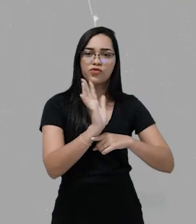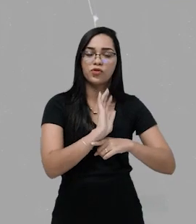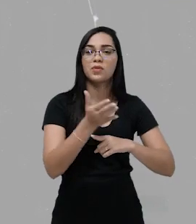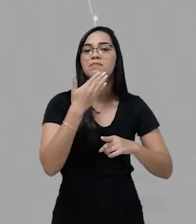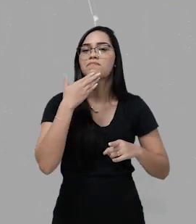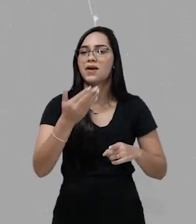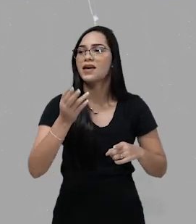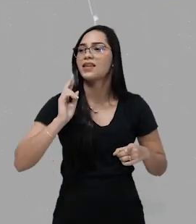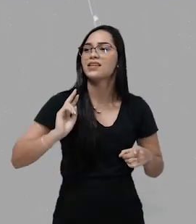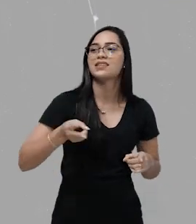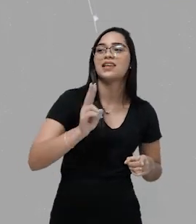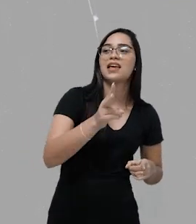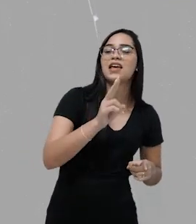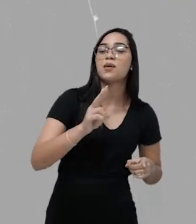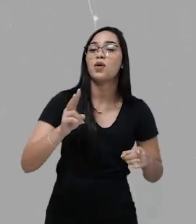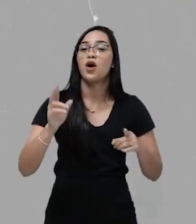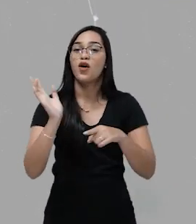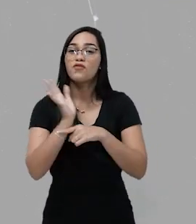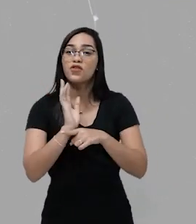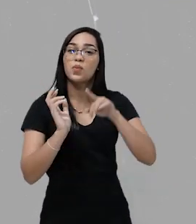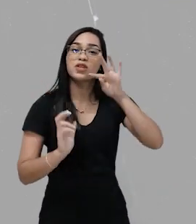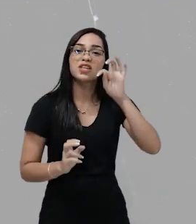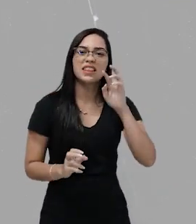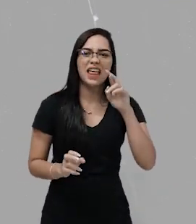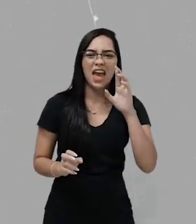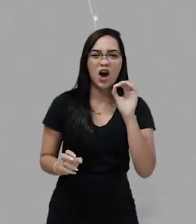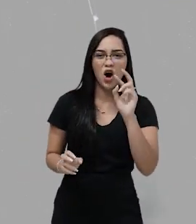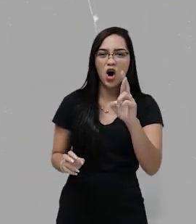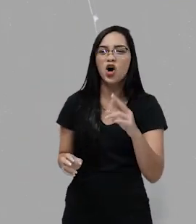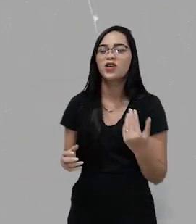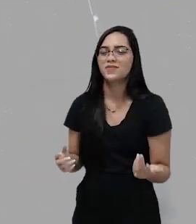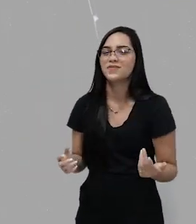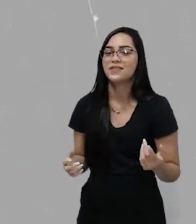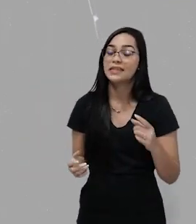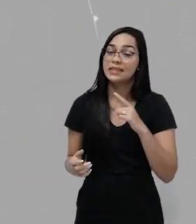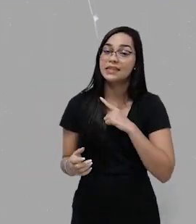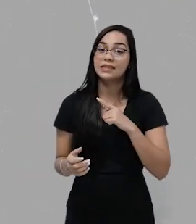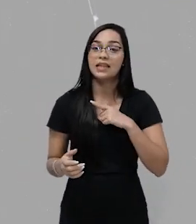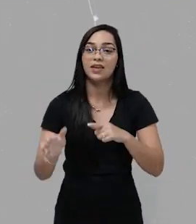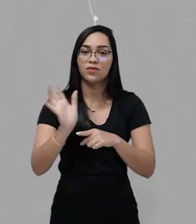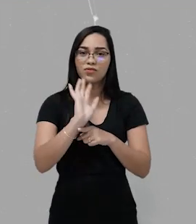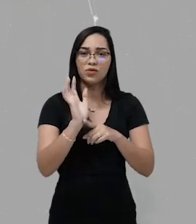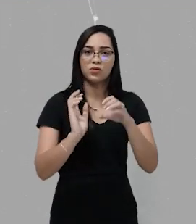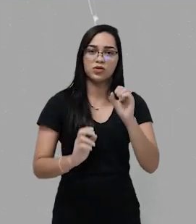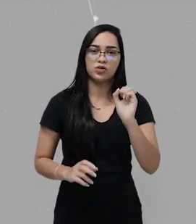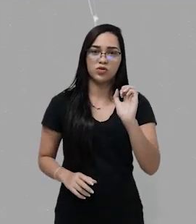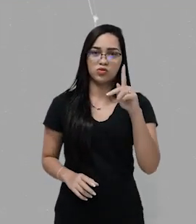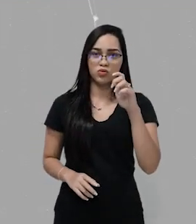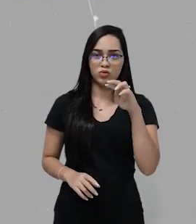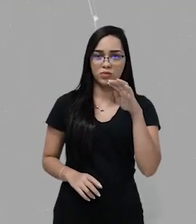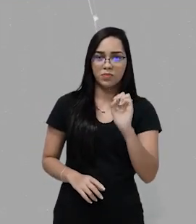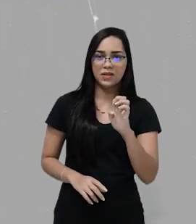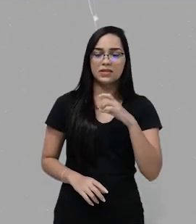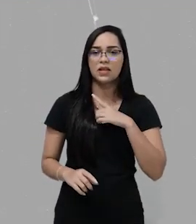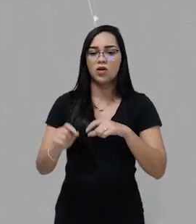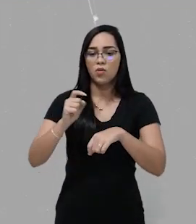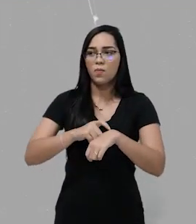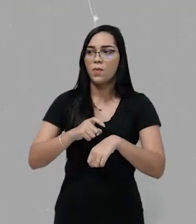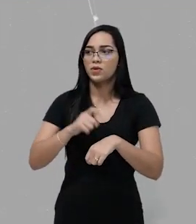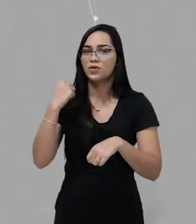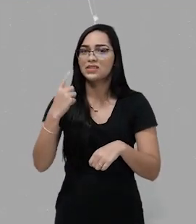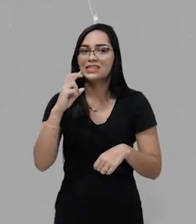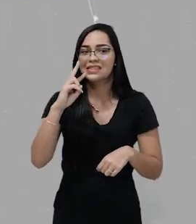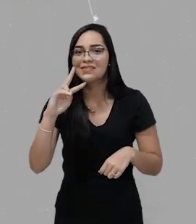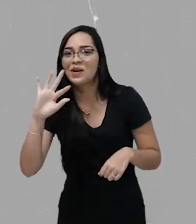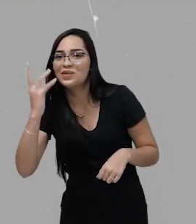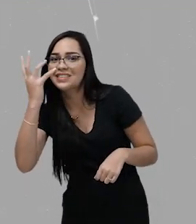eles pedem, professora, um filmezinho de terror. Então, quando tem um filme assim de suspense ou de terror, tem aquele momento que a gente fica, será que vai